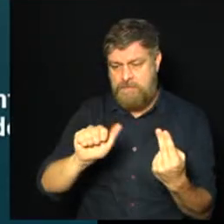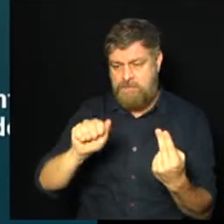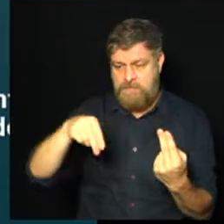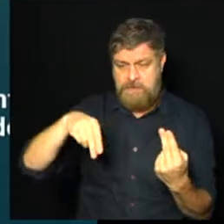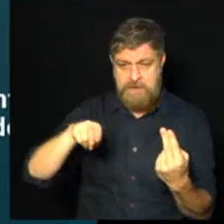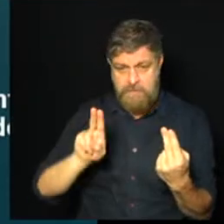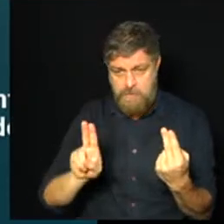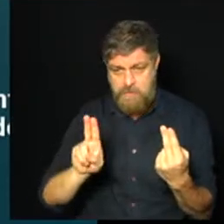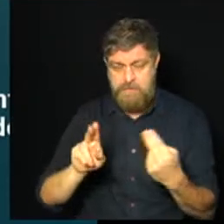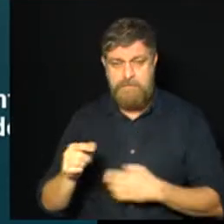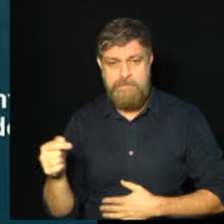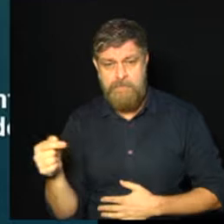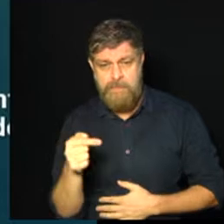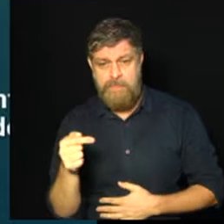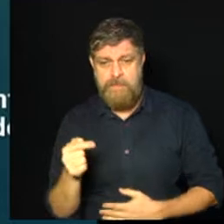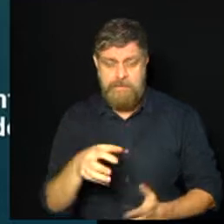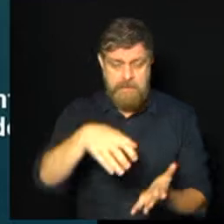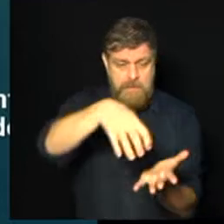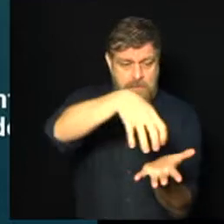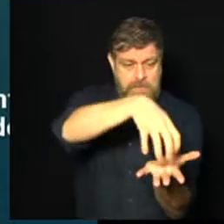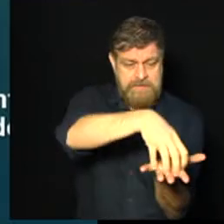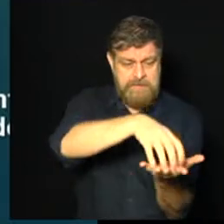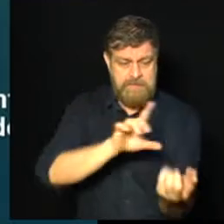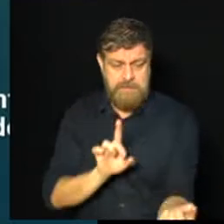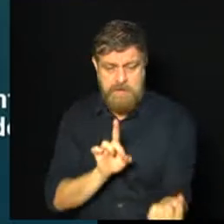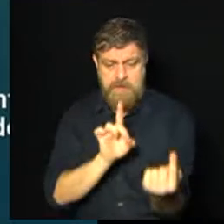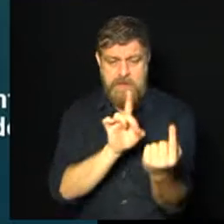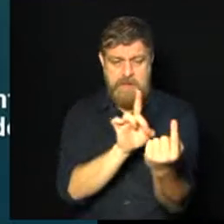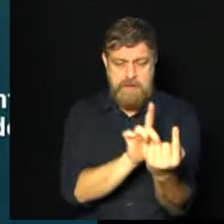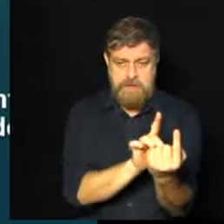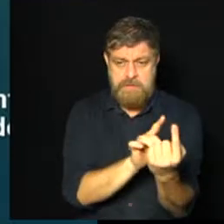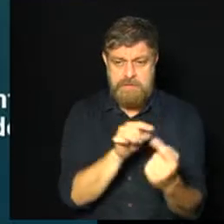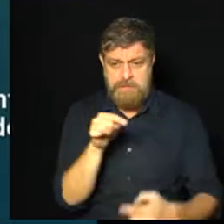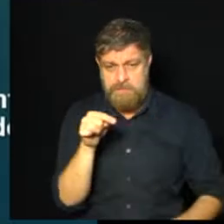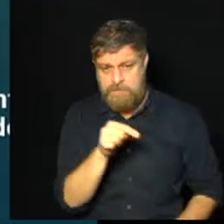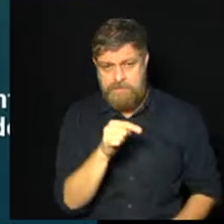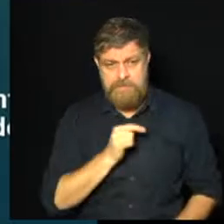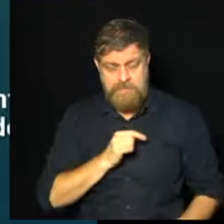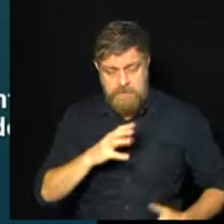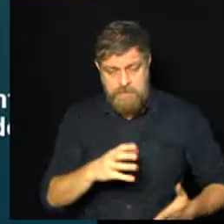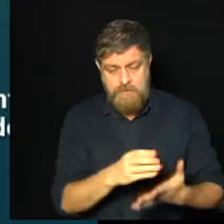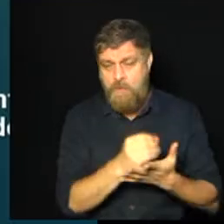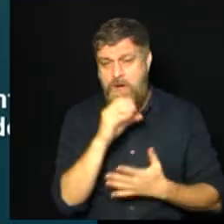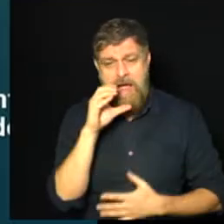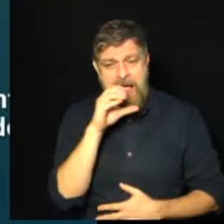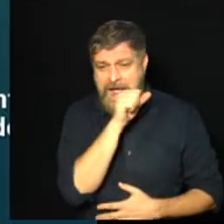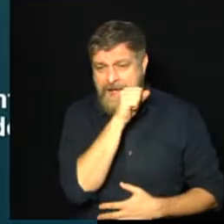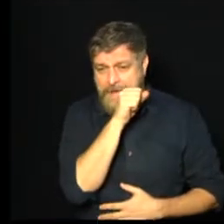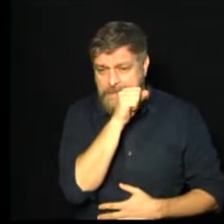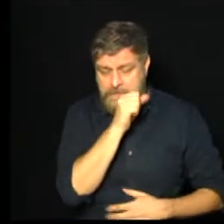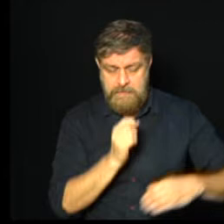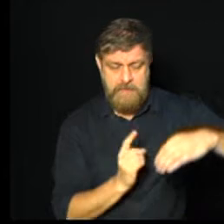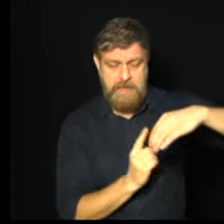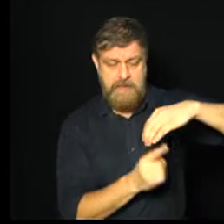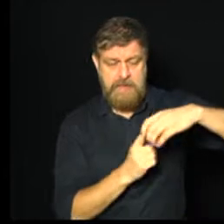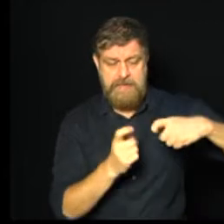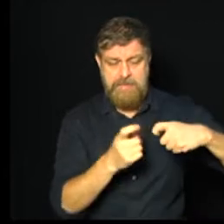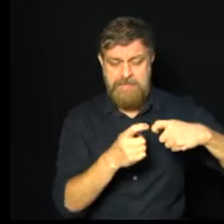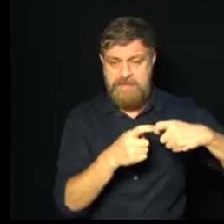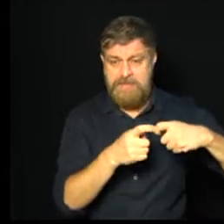É uma unidade que atende, faz um atendimento de urgência e emergência em clínica médica e